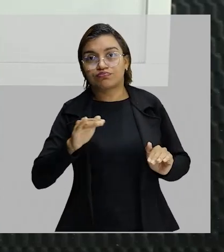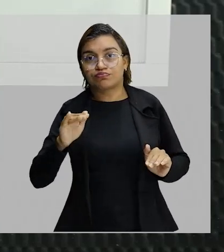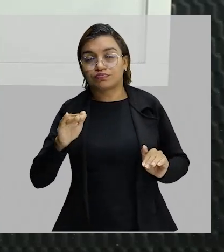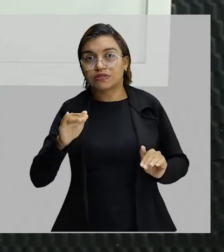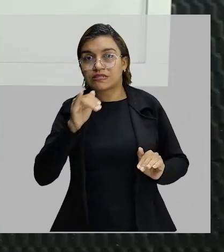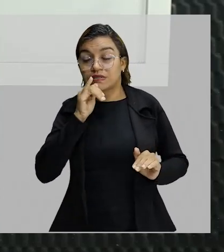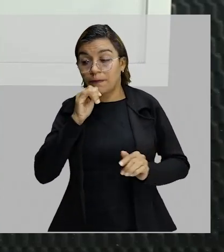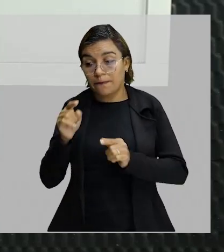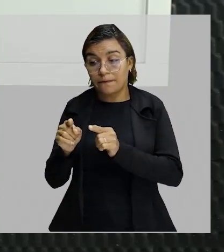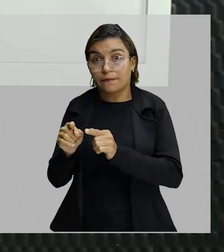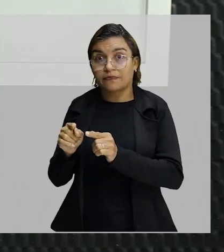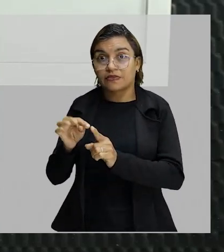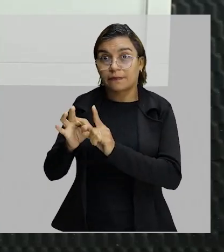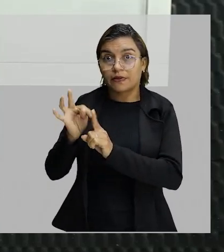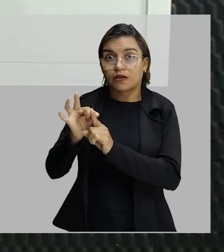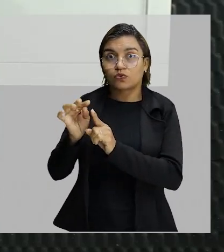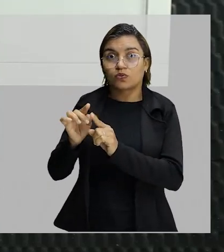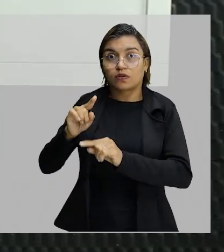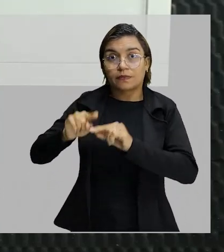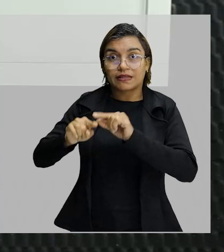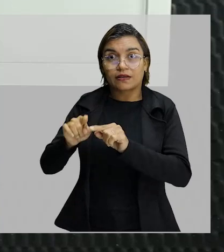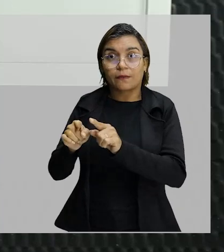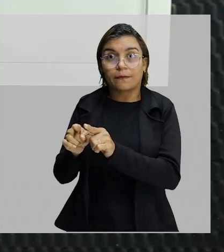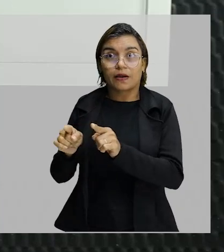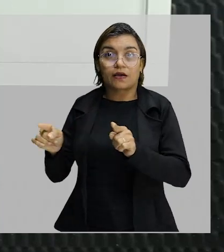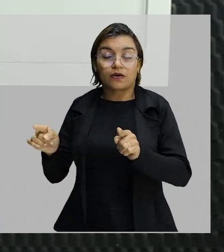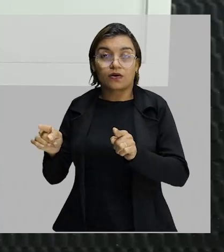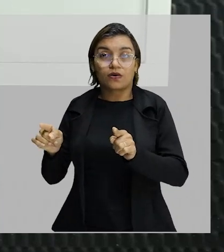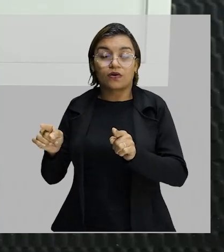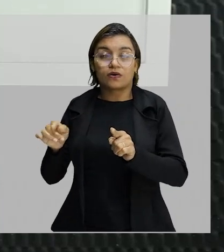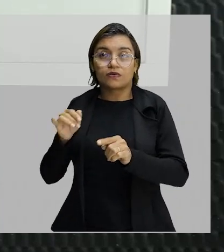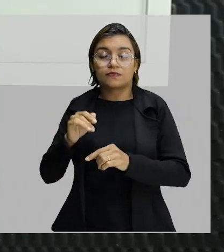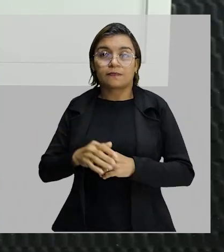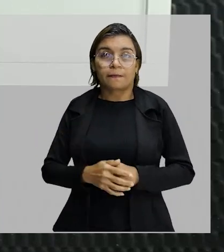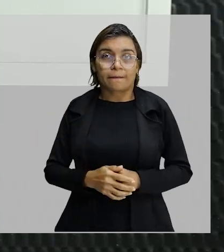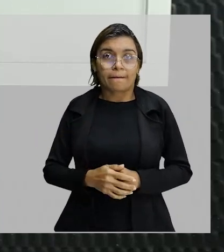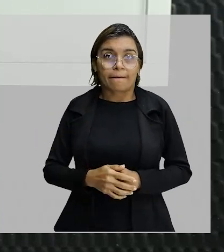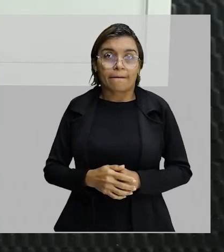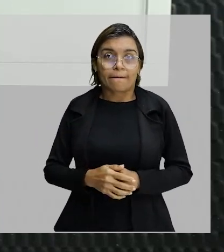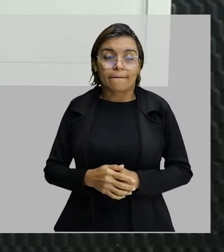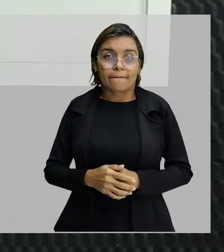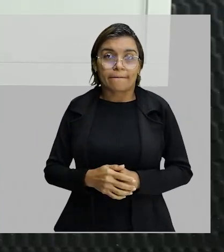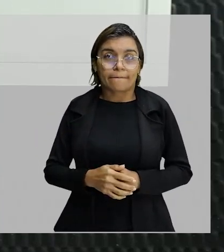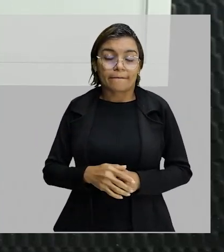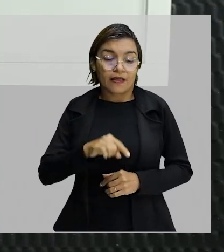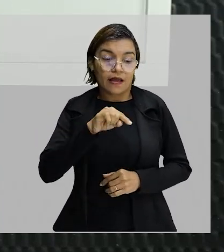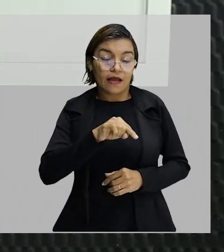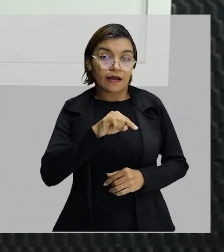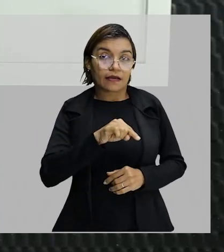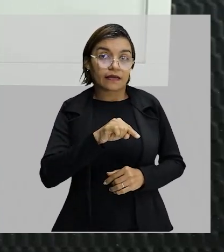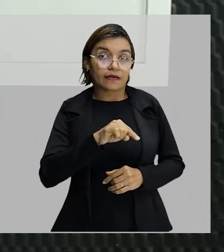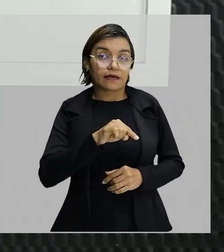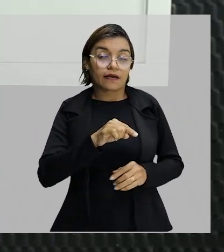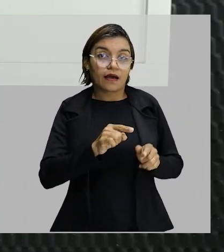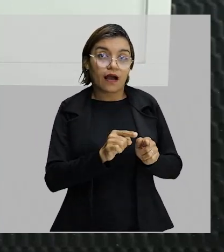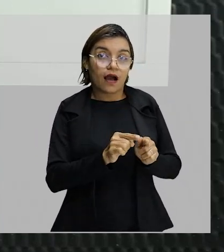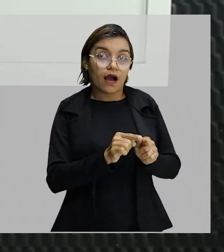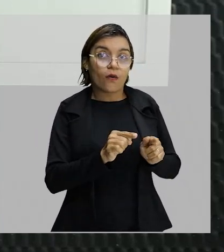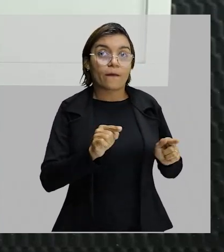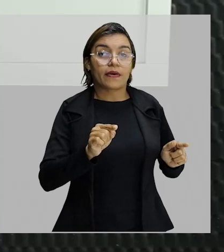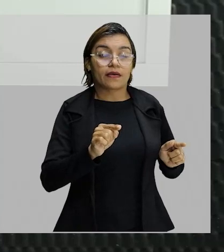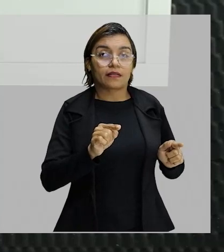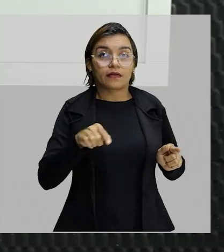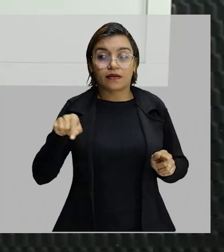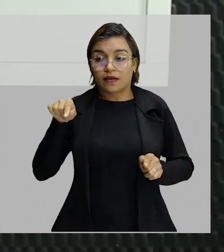que tem maior, né, temperatura, e aumentando a temperatura do corpo de menor temperatura, né? E isso para